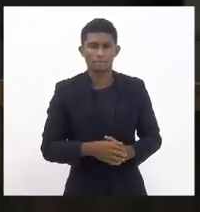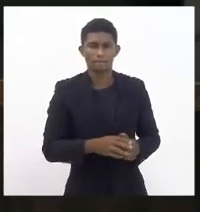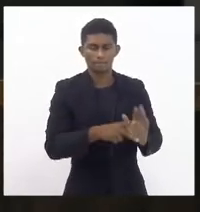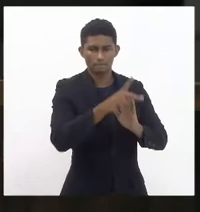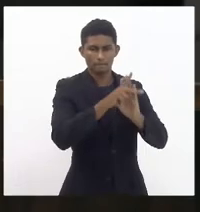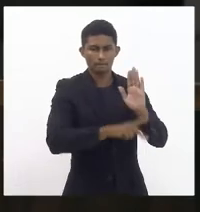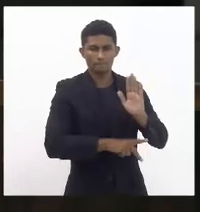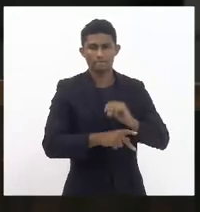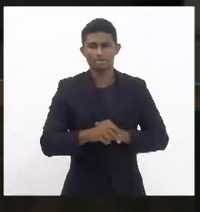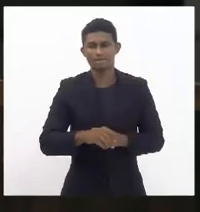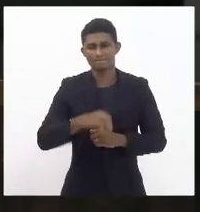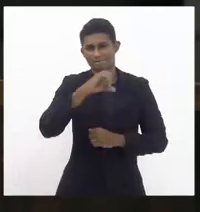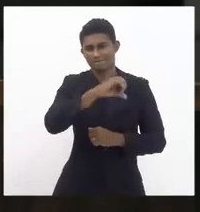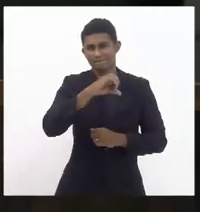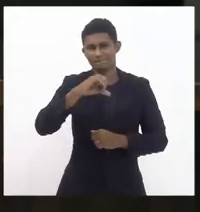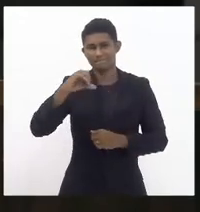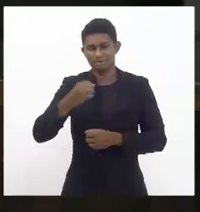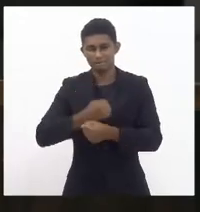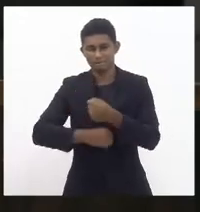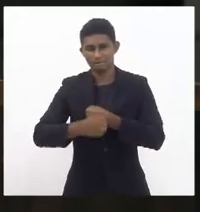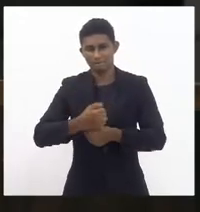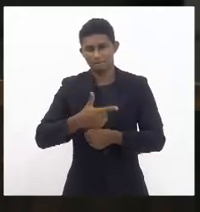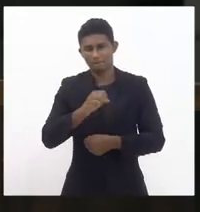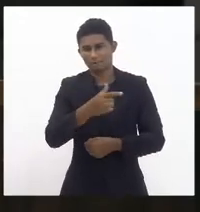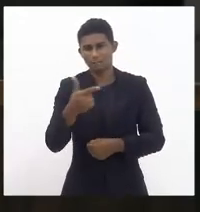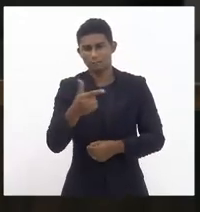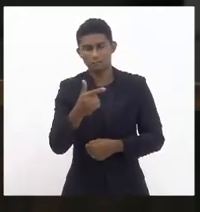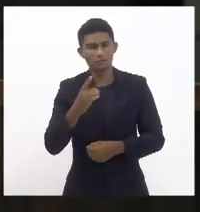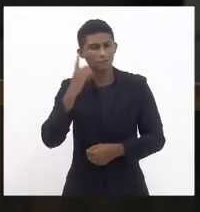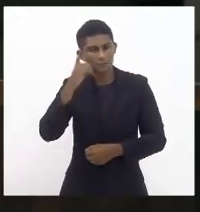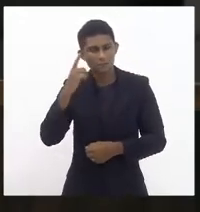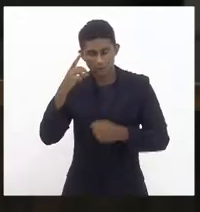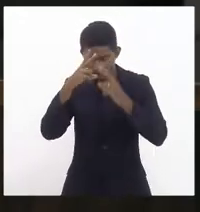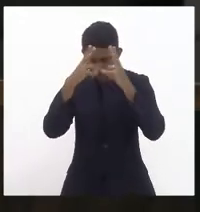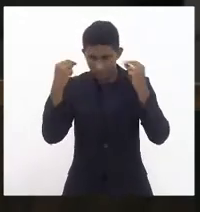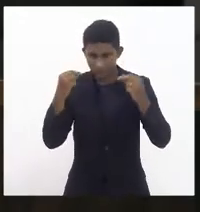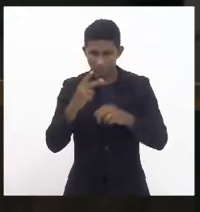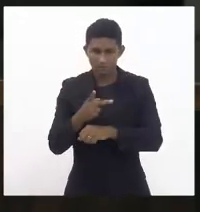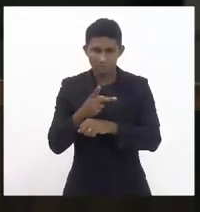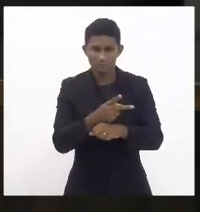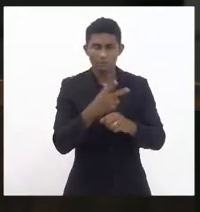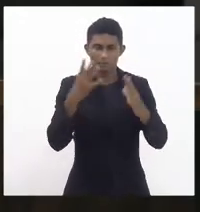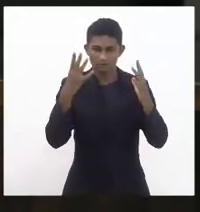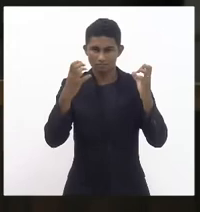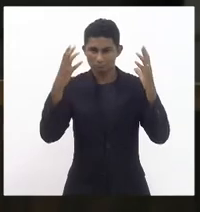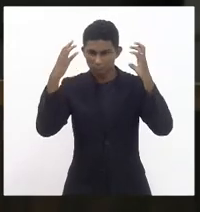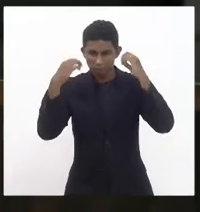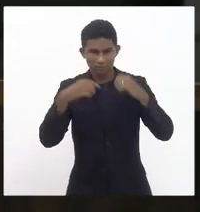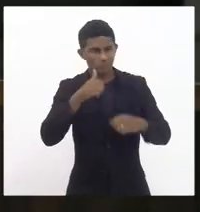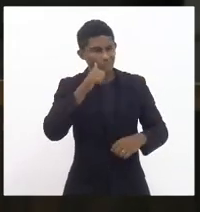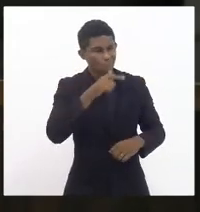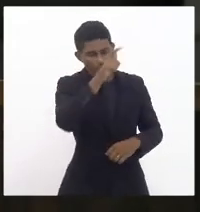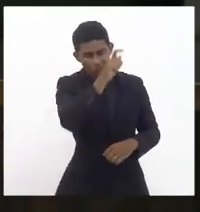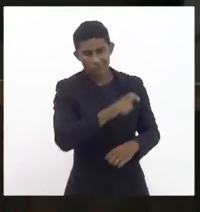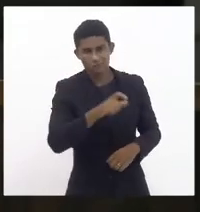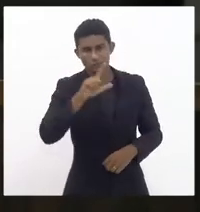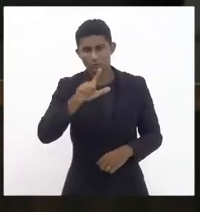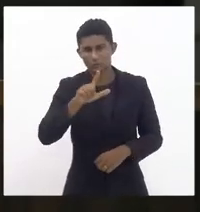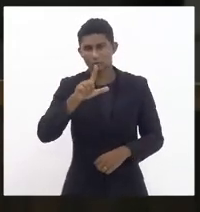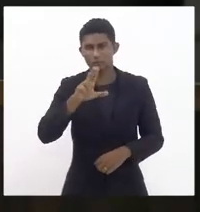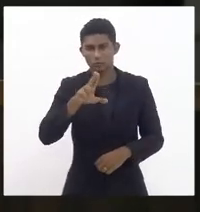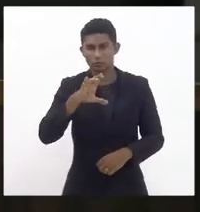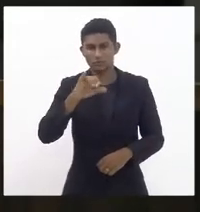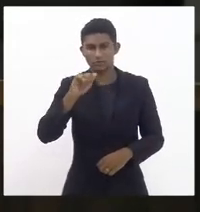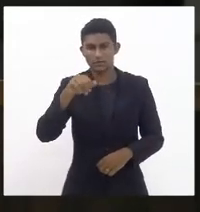projeto resolução 999 22 de autoria da deputada enfermeira Rejane consegue sempre Marielle Franco A Luciene da Silva Mourão